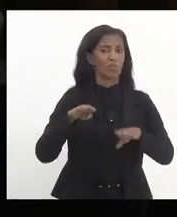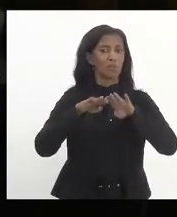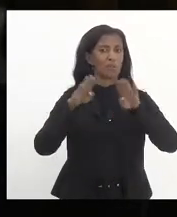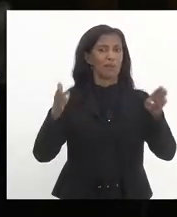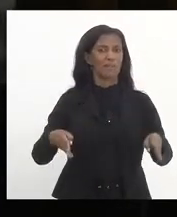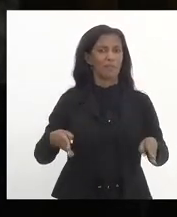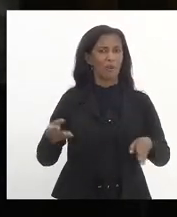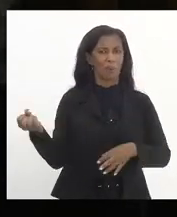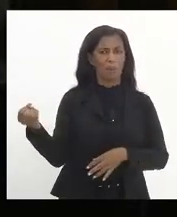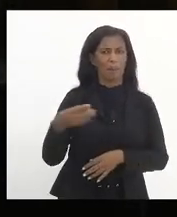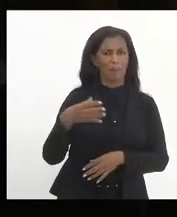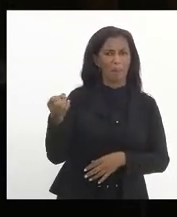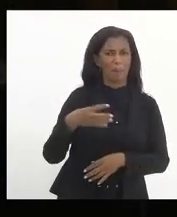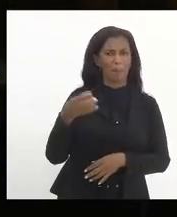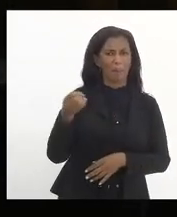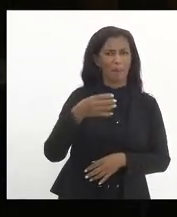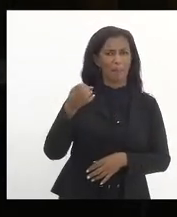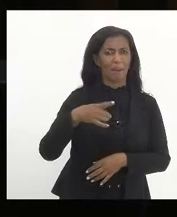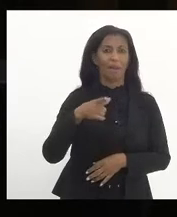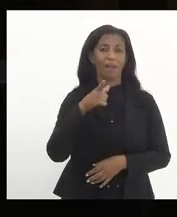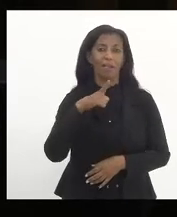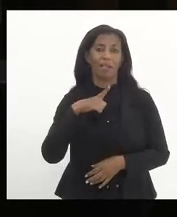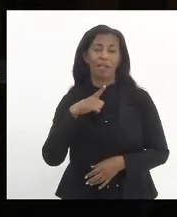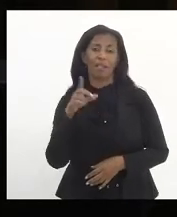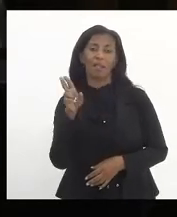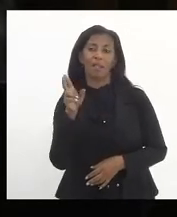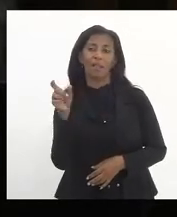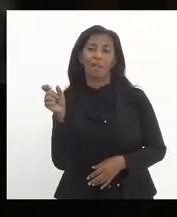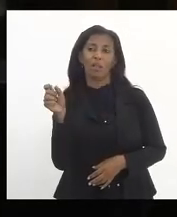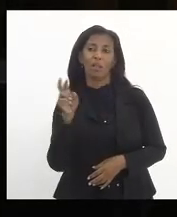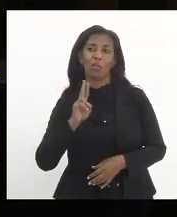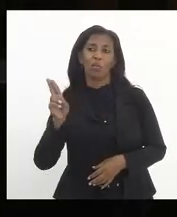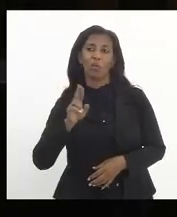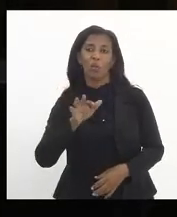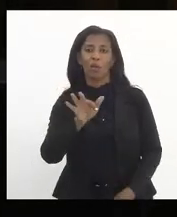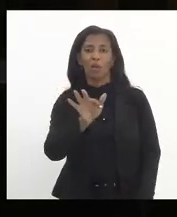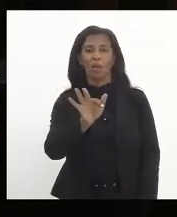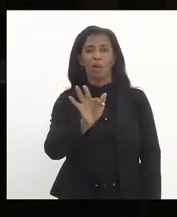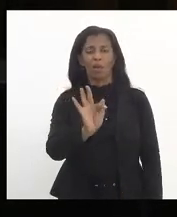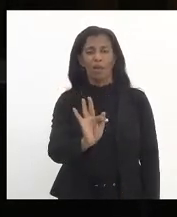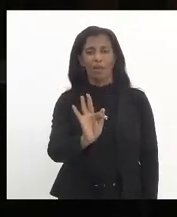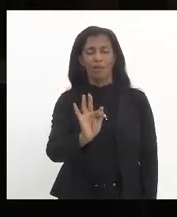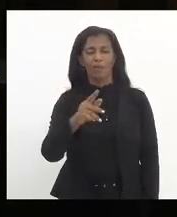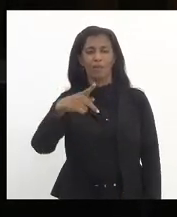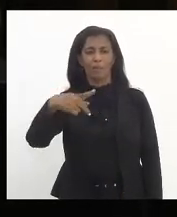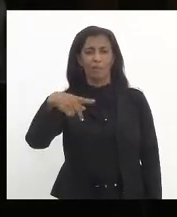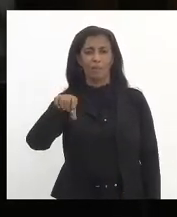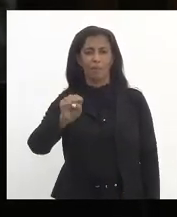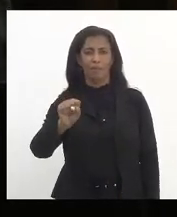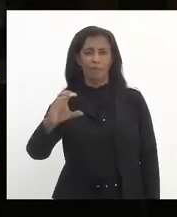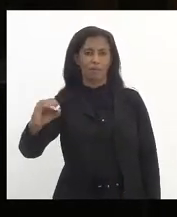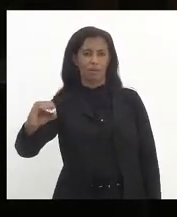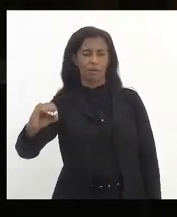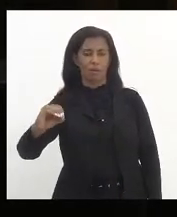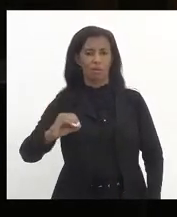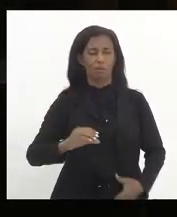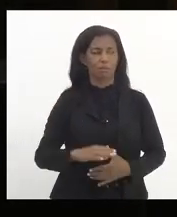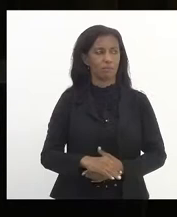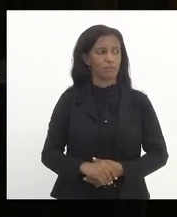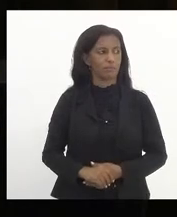plataformas, que são apelidadas de FPSO.